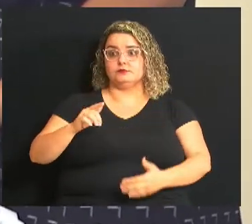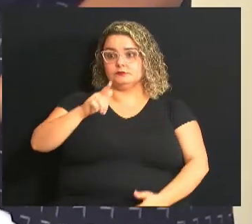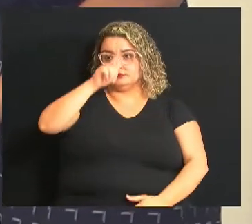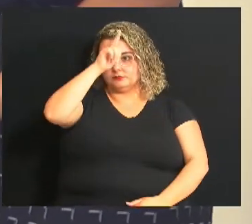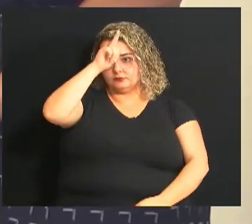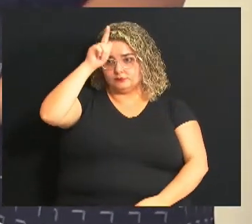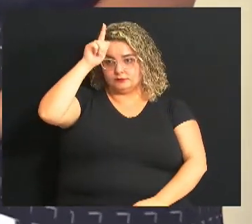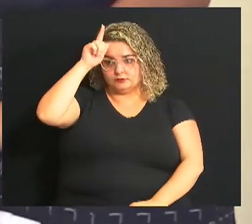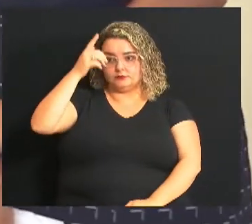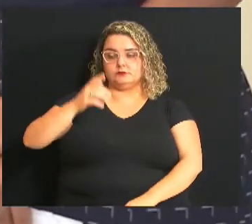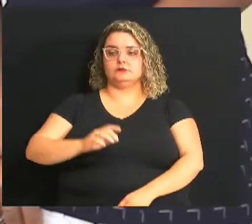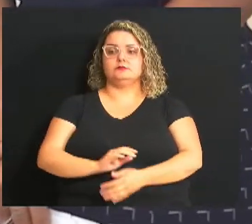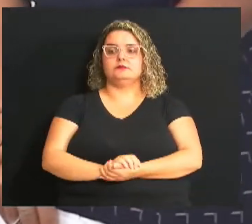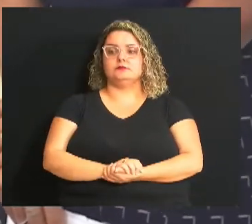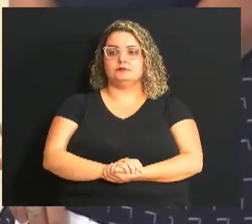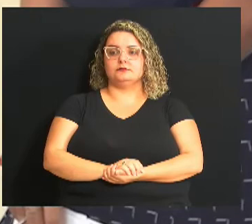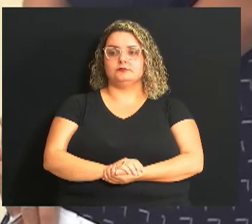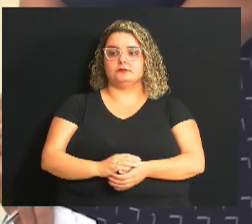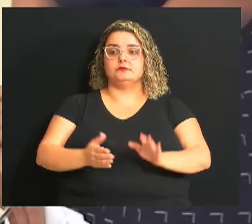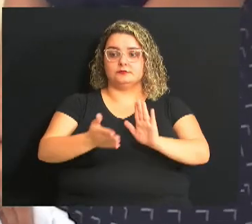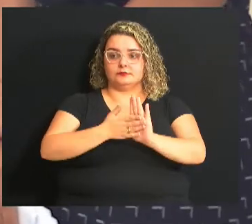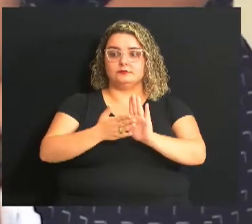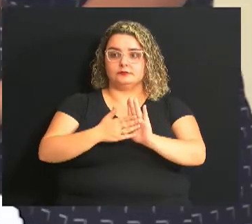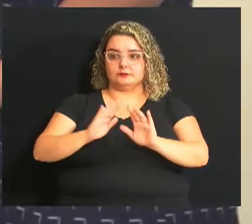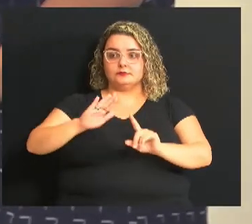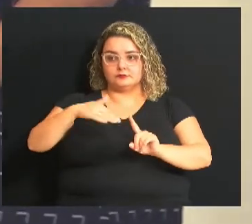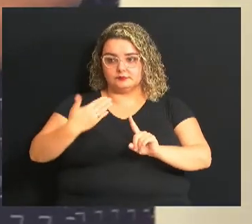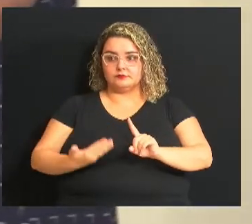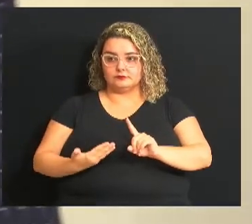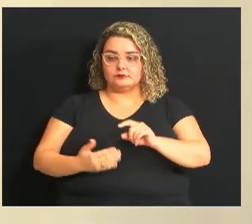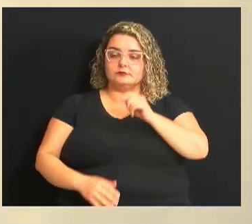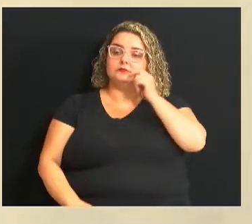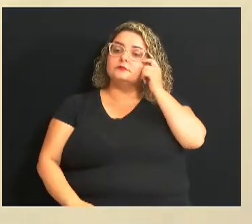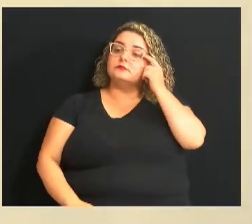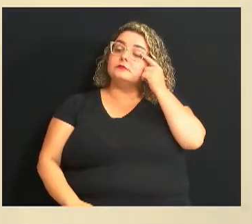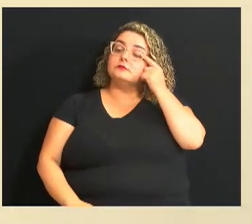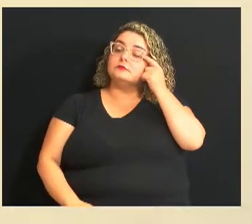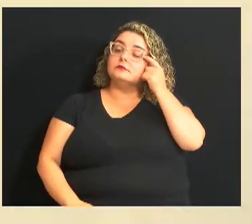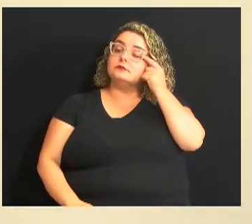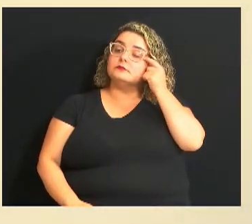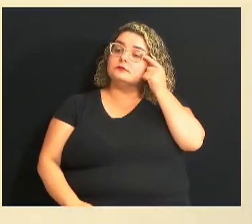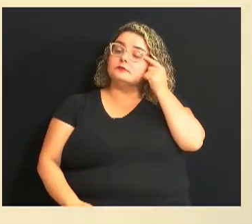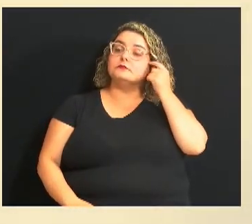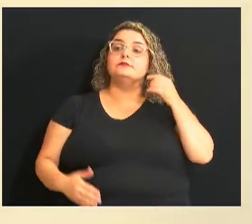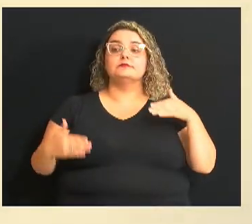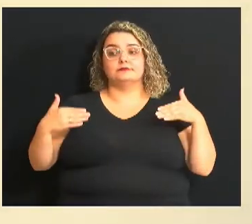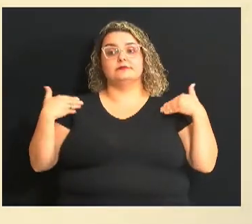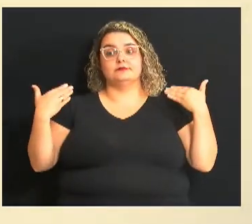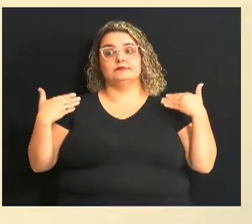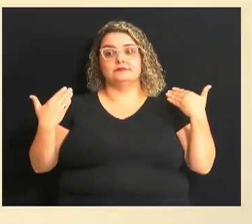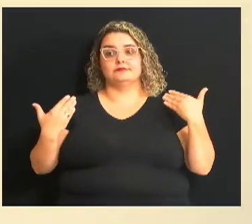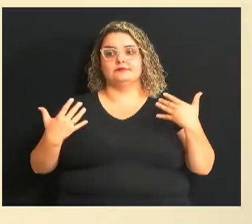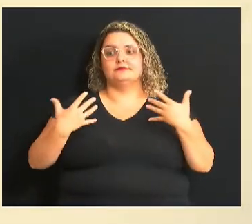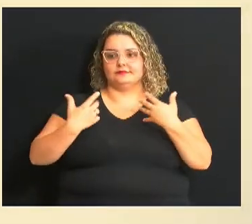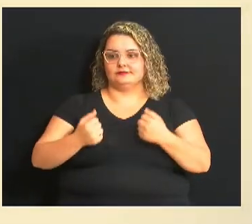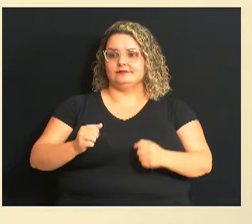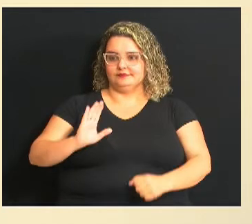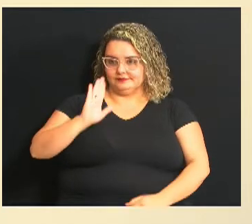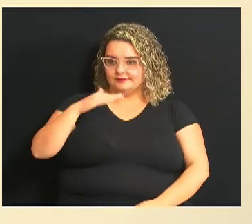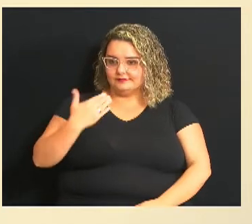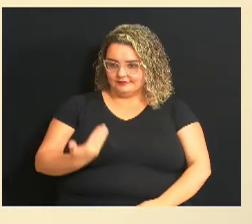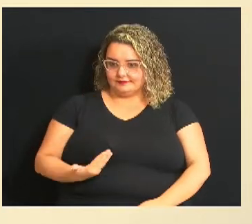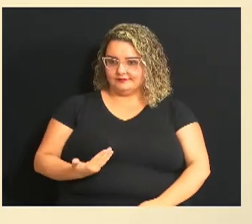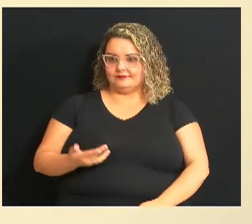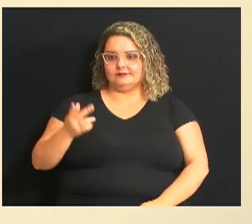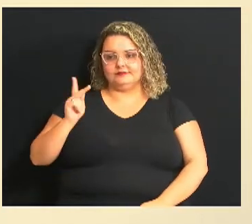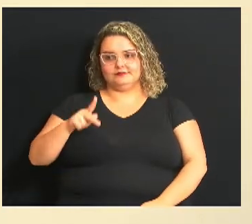que propôs essa homenagem. Sempre uma alegria receber uma homenagem como